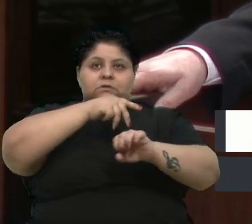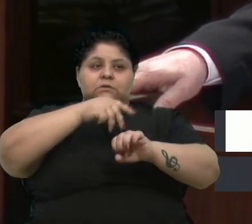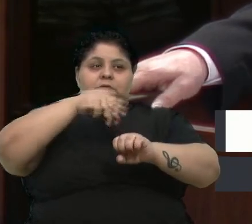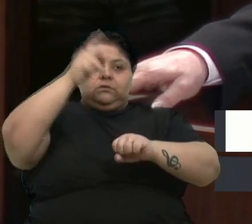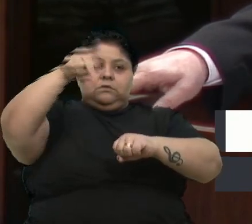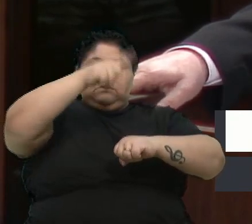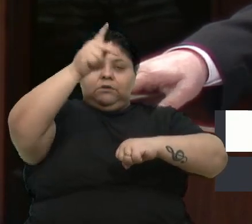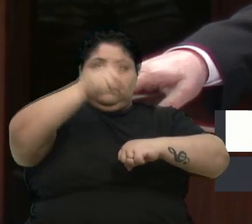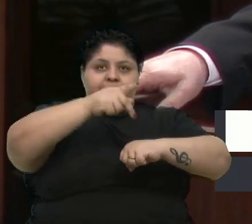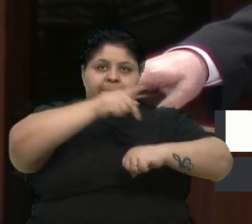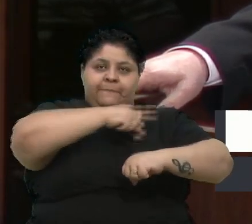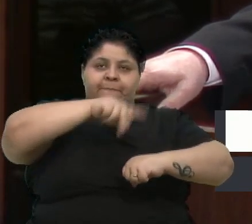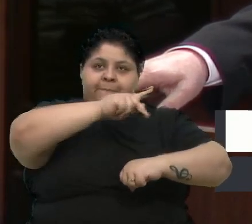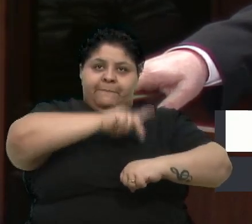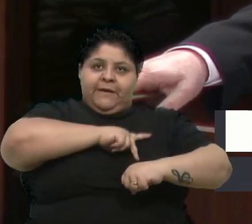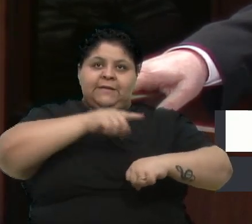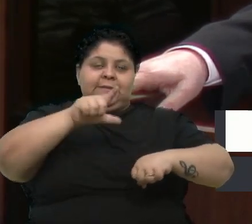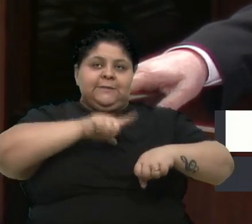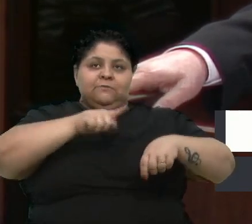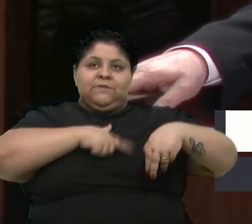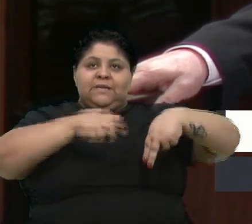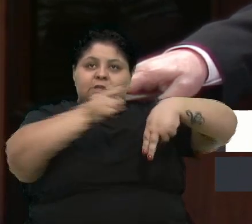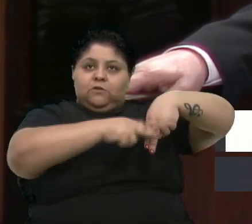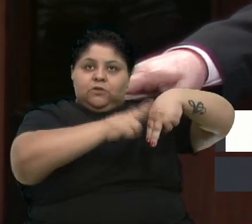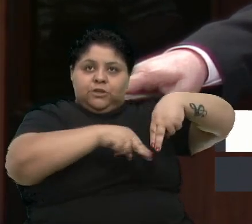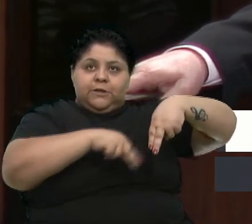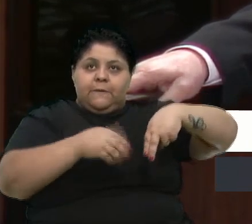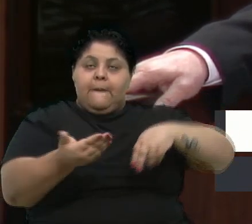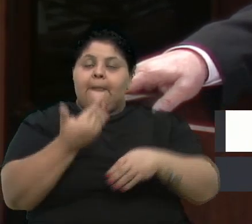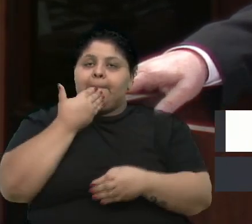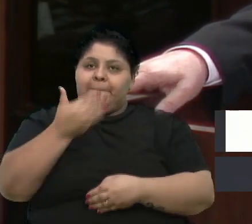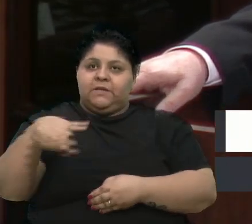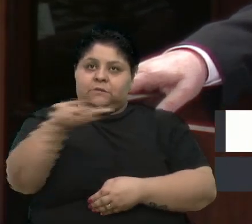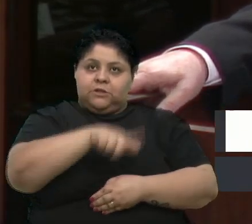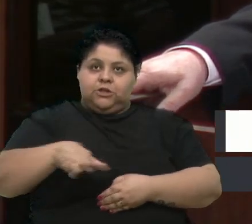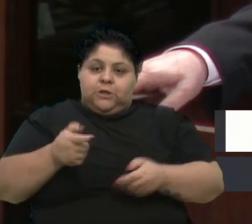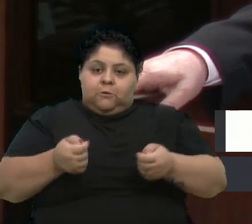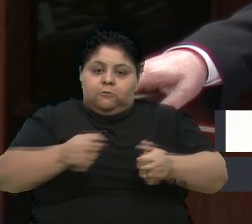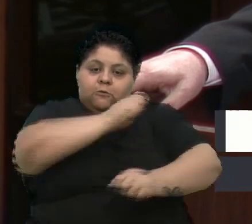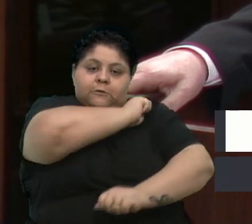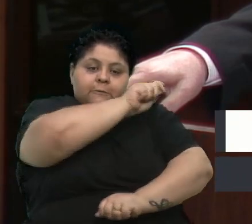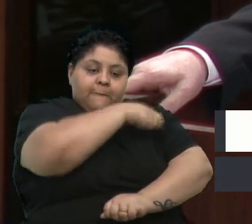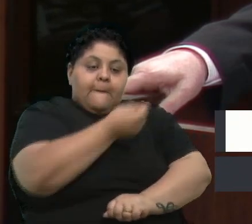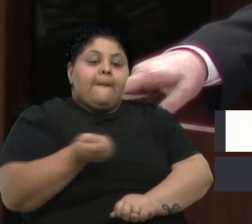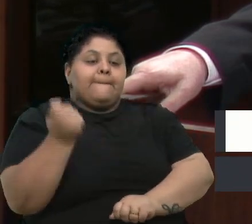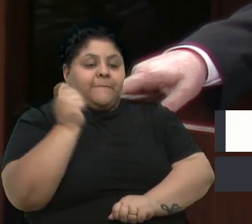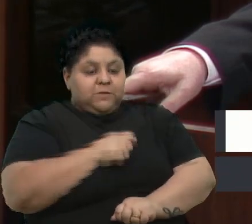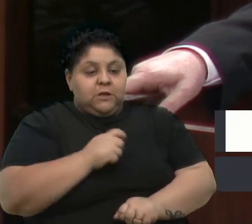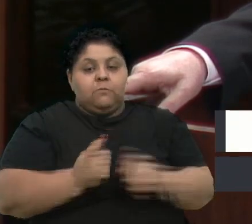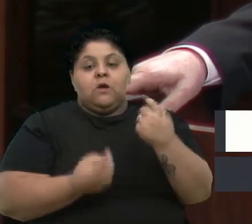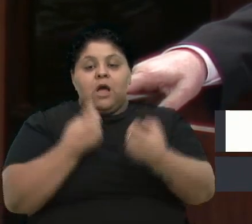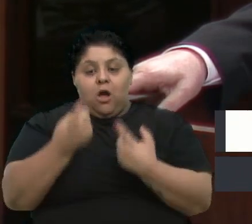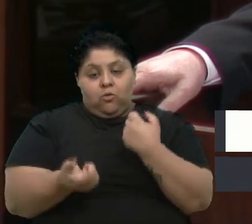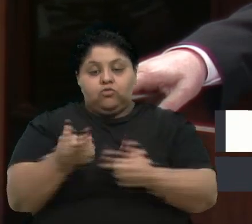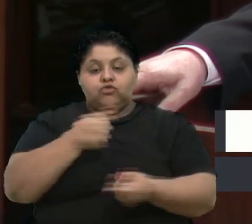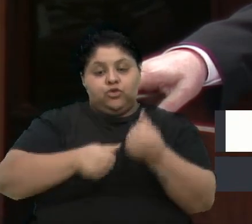tenha controle fiscal, precisamos disso. Alguns economistas já estão falando em mais